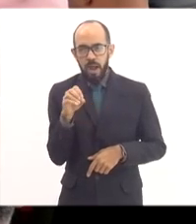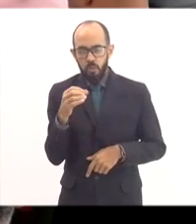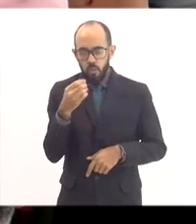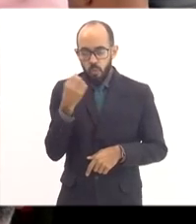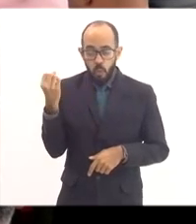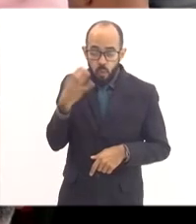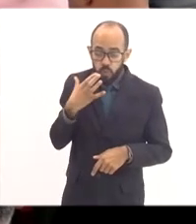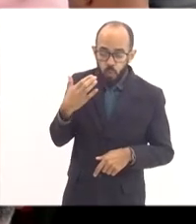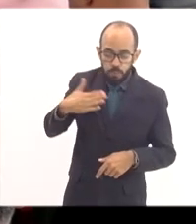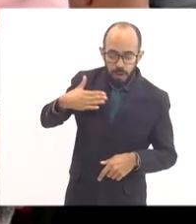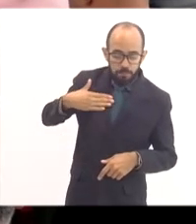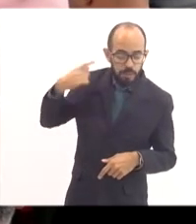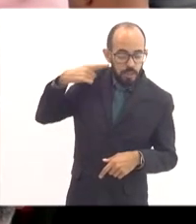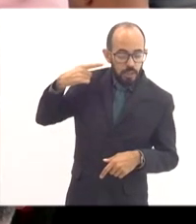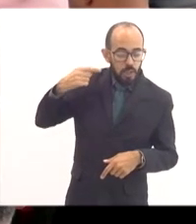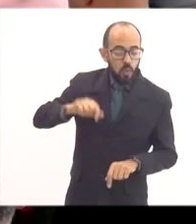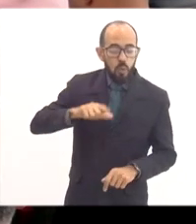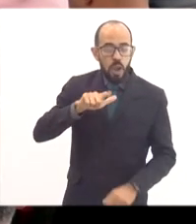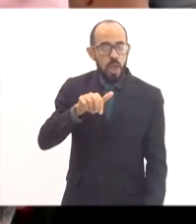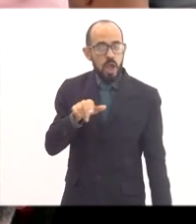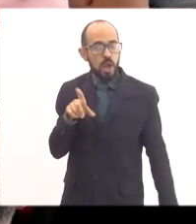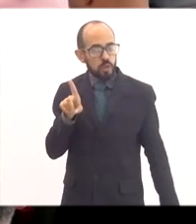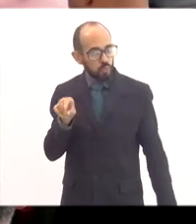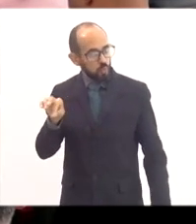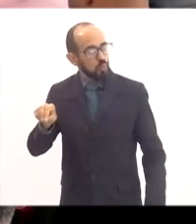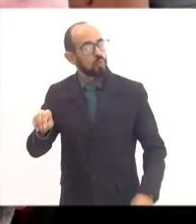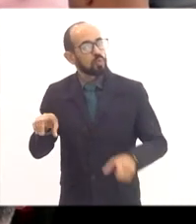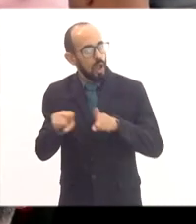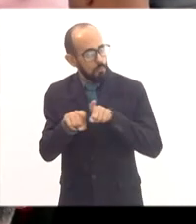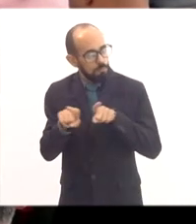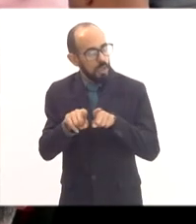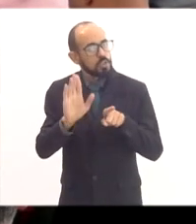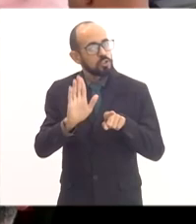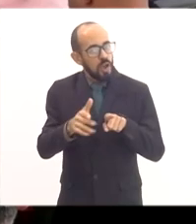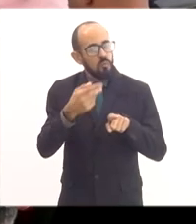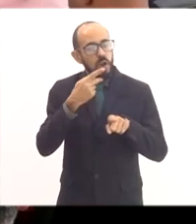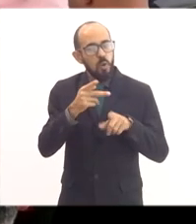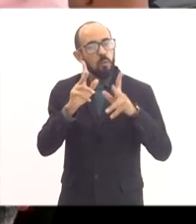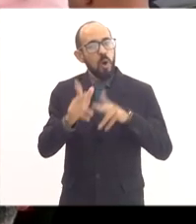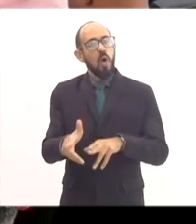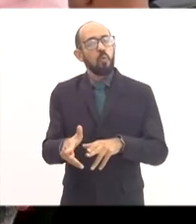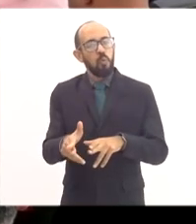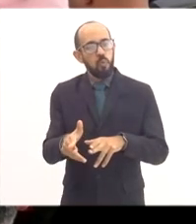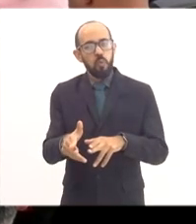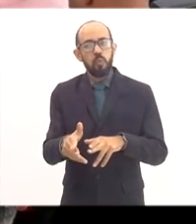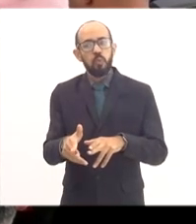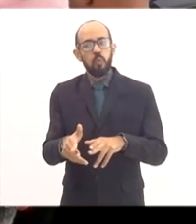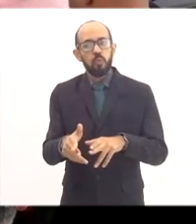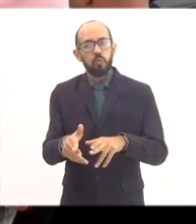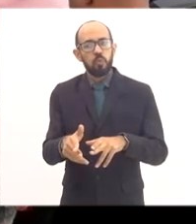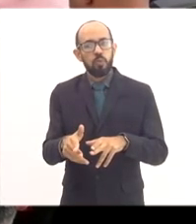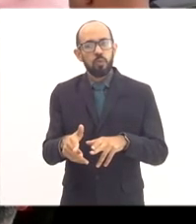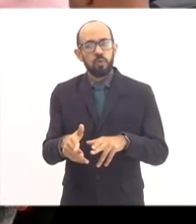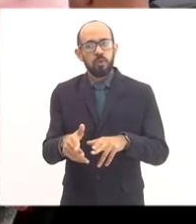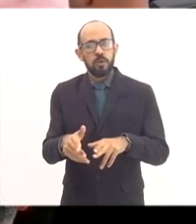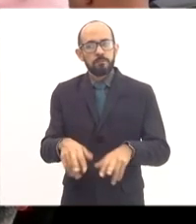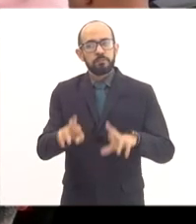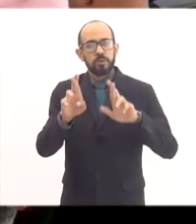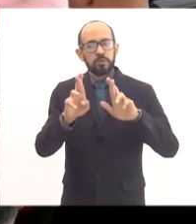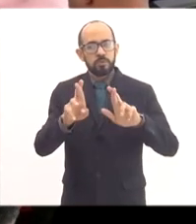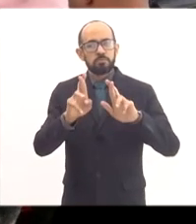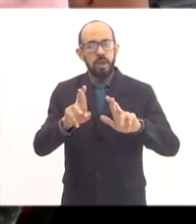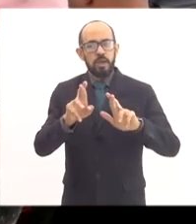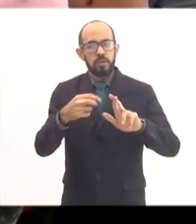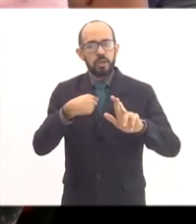do Coronel Leandro no gabinete dele. E é um concurso, agora a gente não pode transformar de ter vocês aqui. Espero que eu e a deputada Marta Rocha estejamos